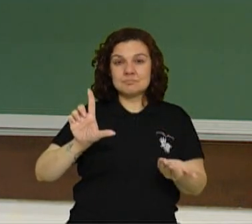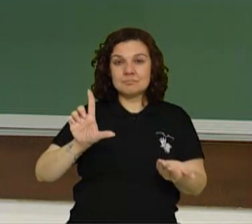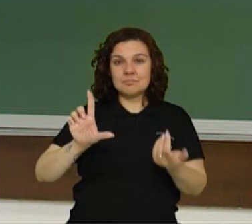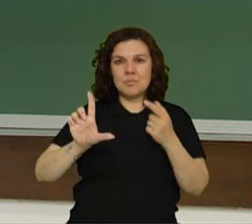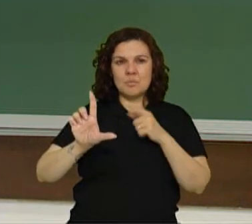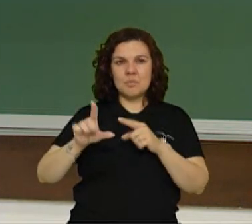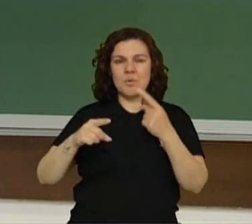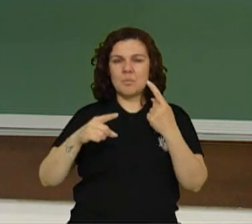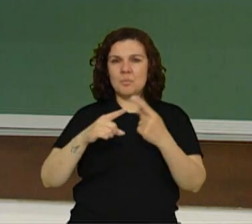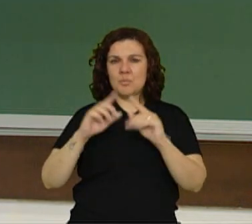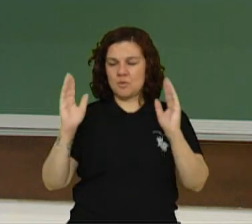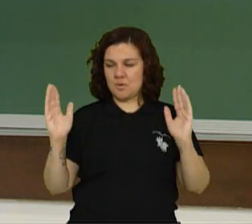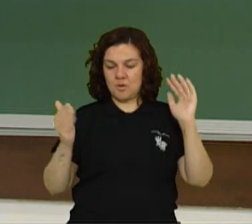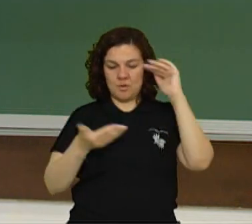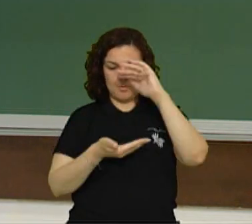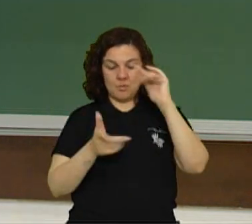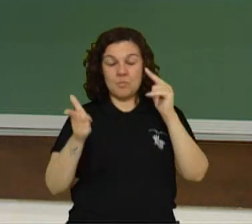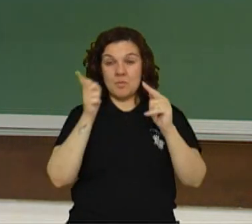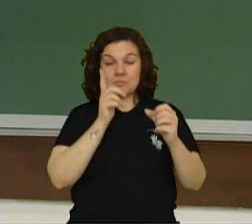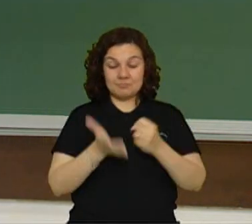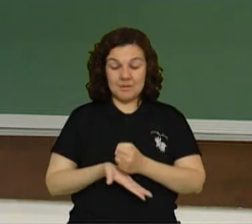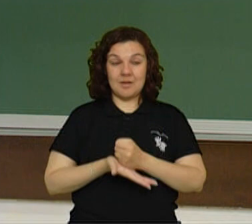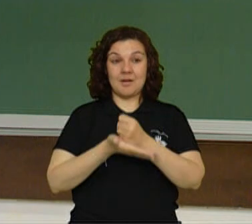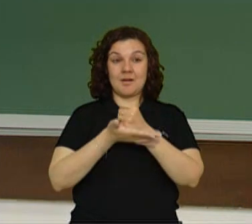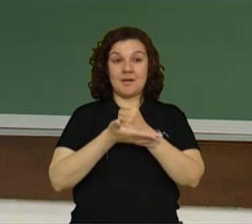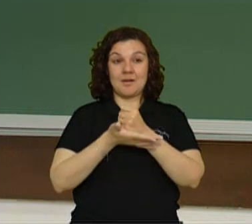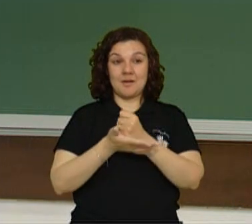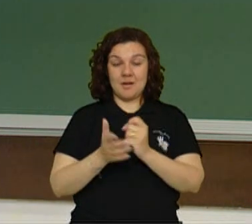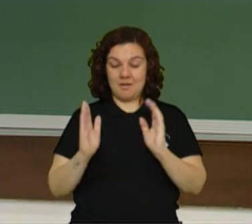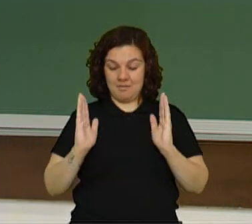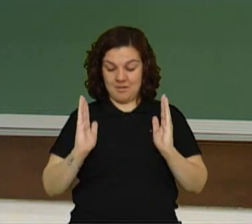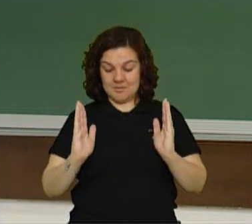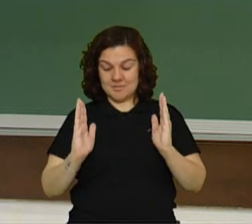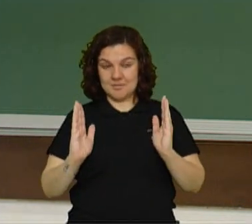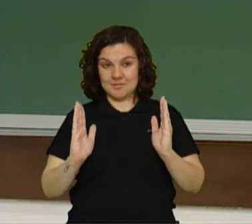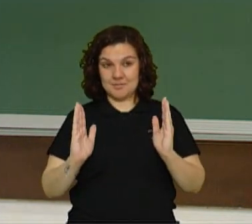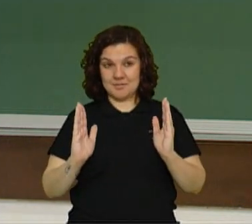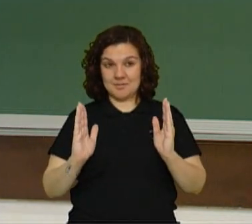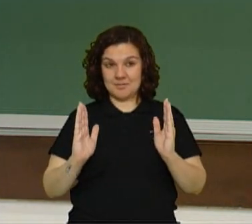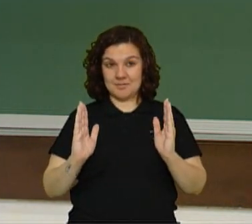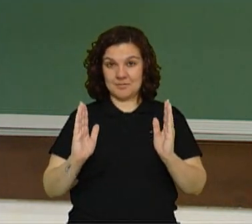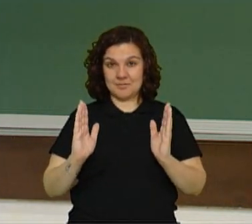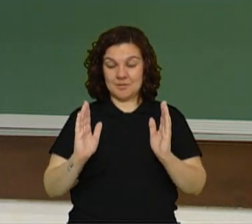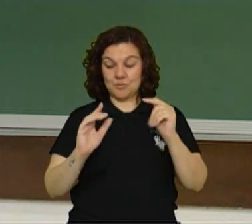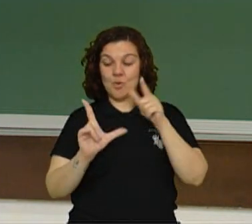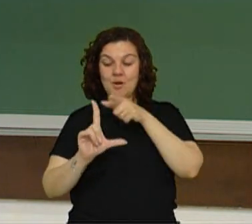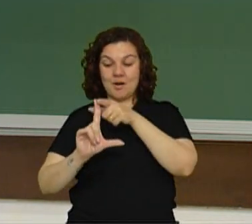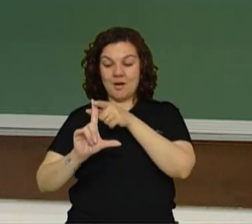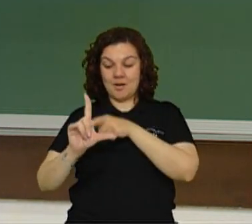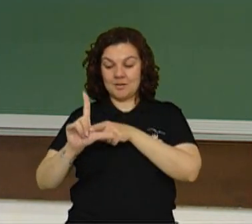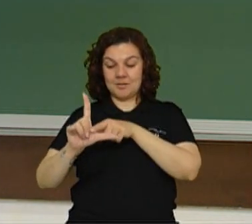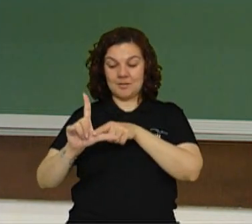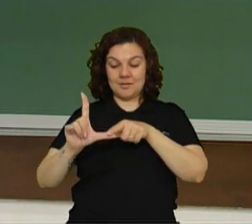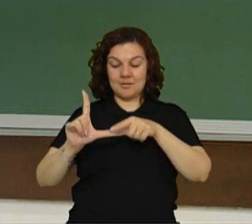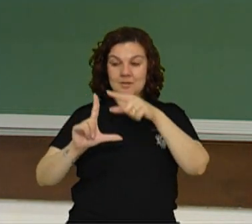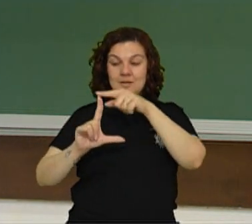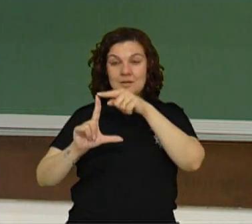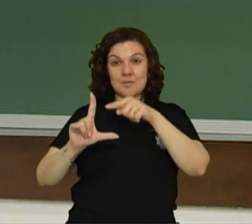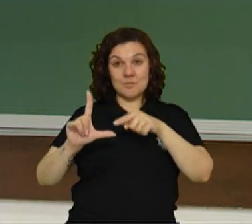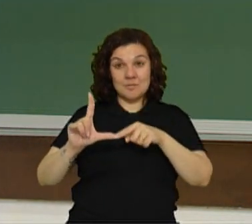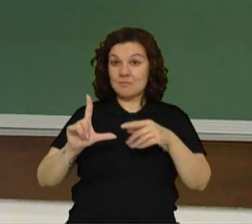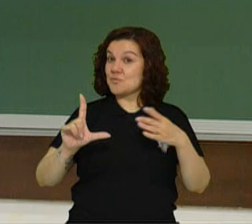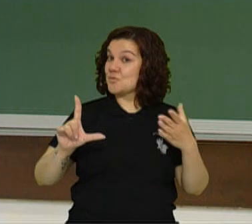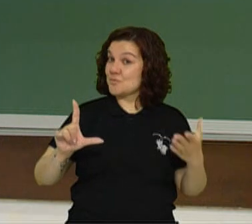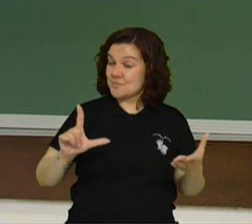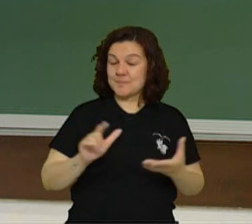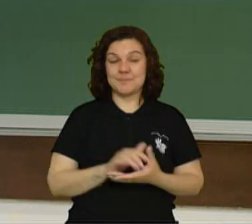o cubo, então? Para dar o suporte da medida dos catetos do triângulo retângulo que apareceu